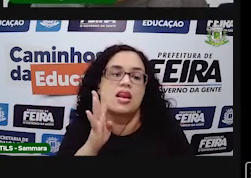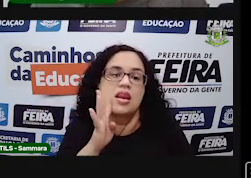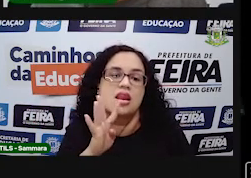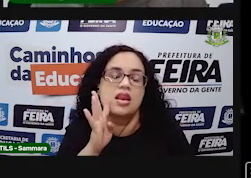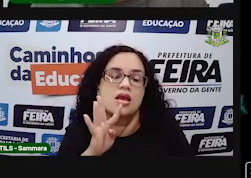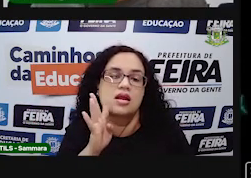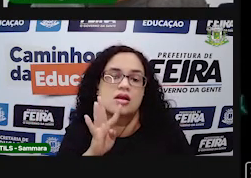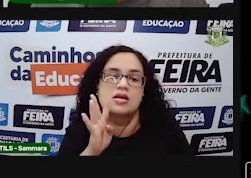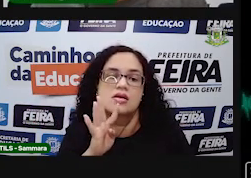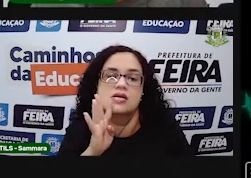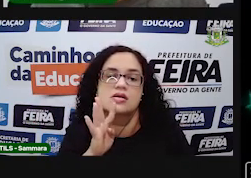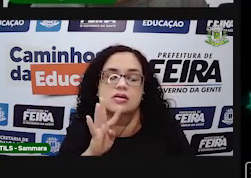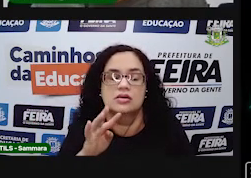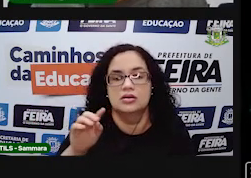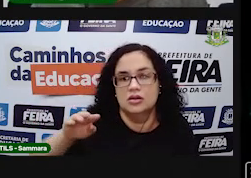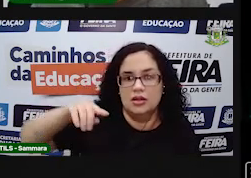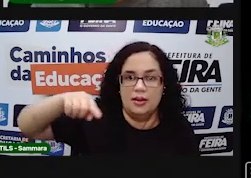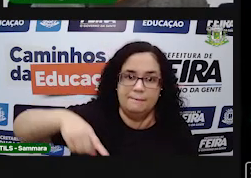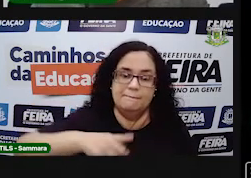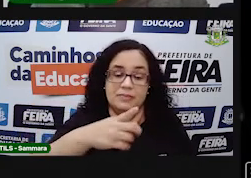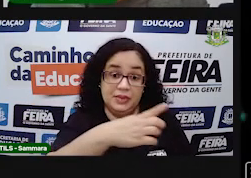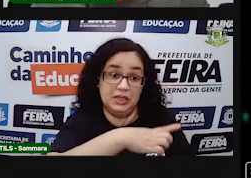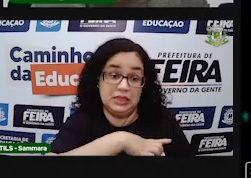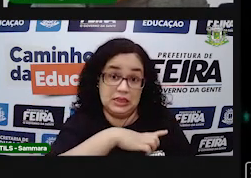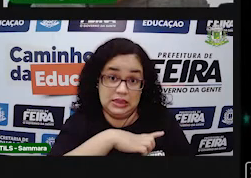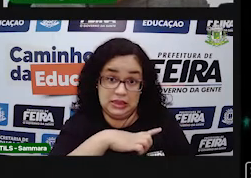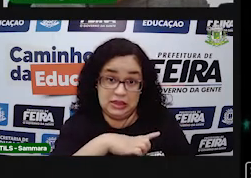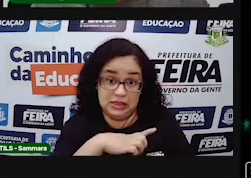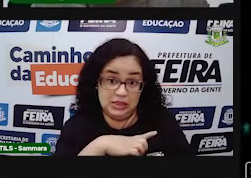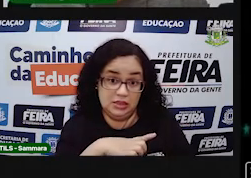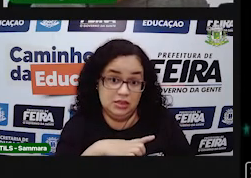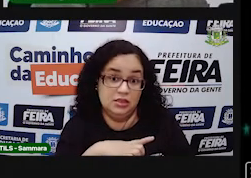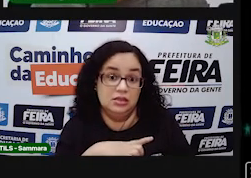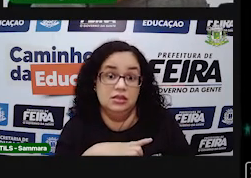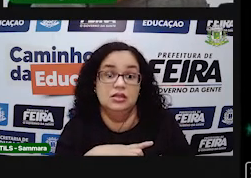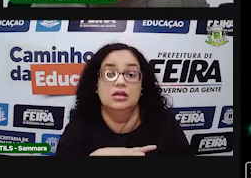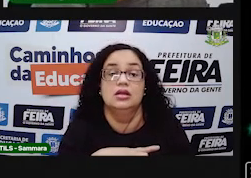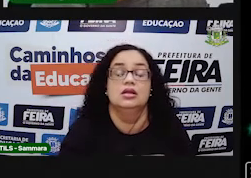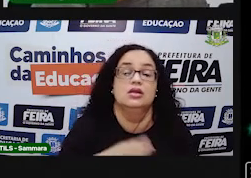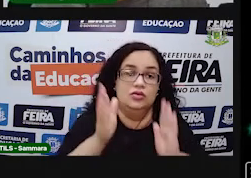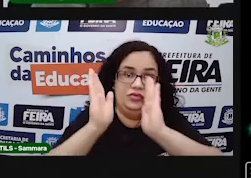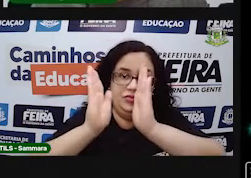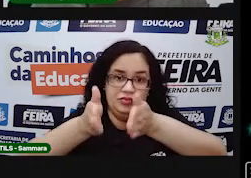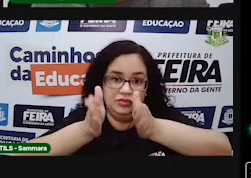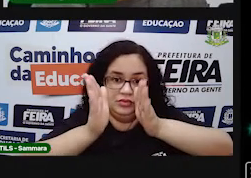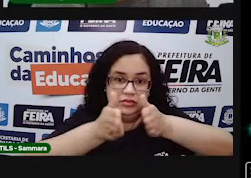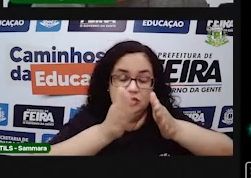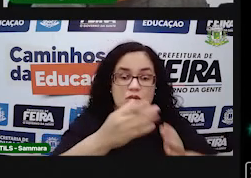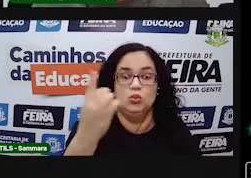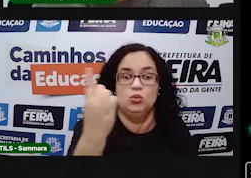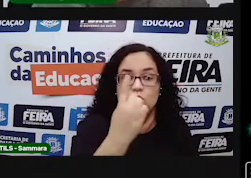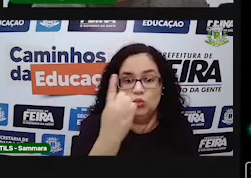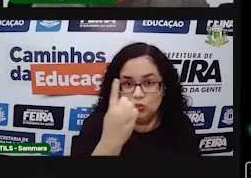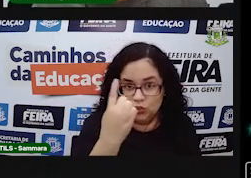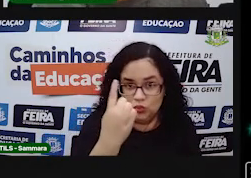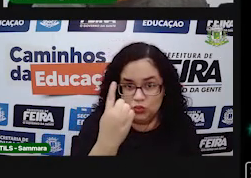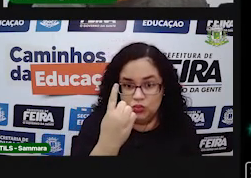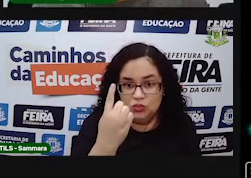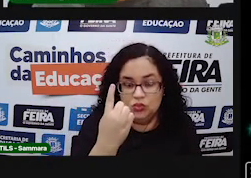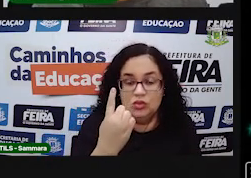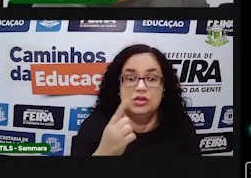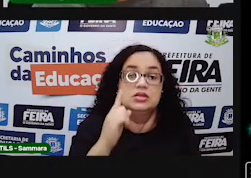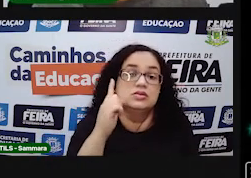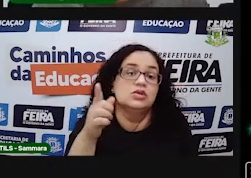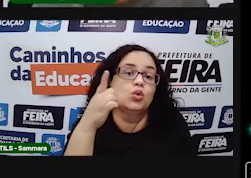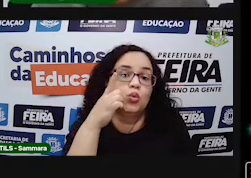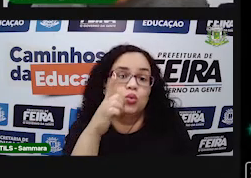Olha só que bacana. Então, aqui você vai ter algumas fases. Essa daqui é uma fase,